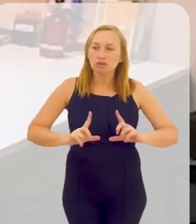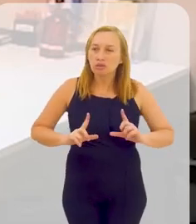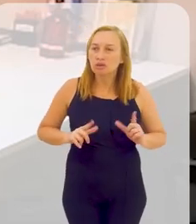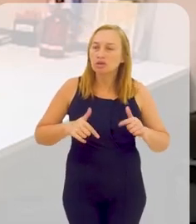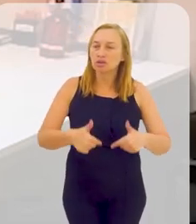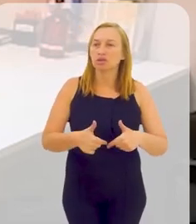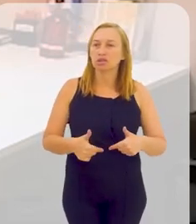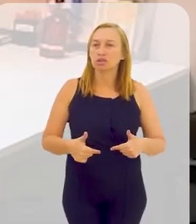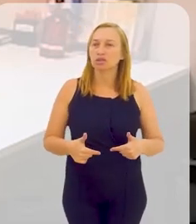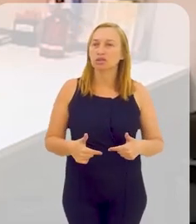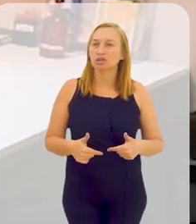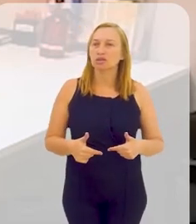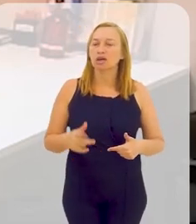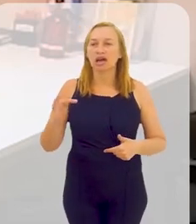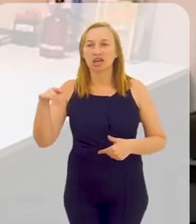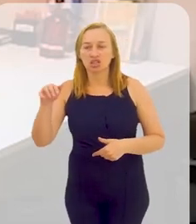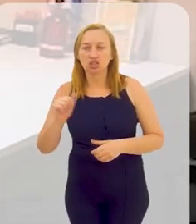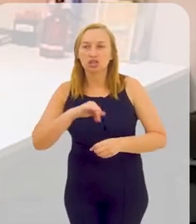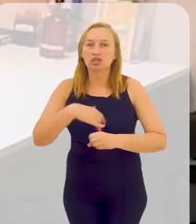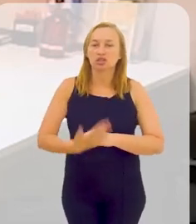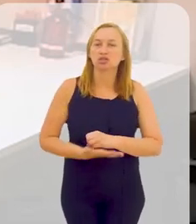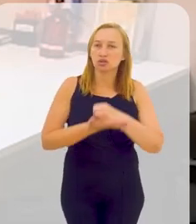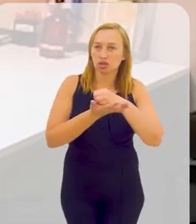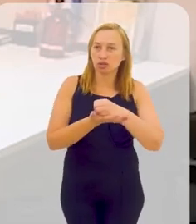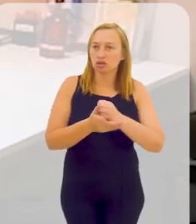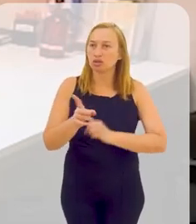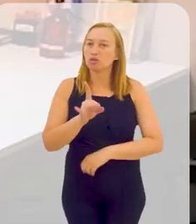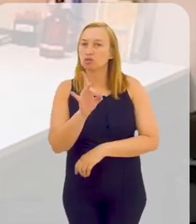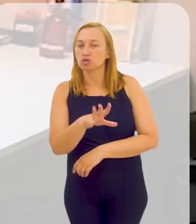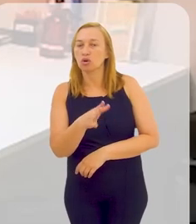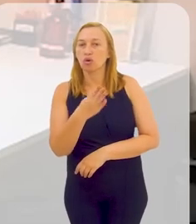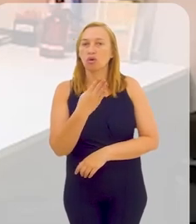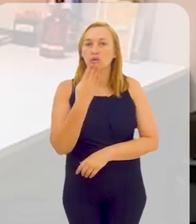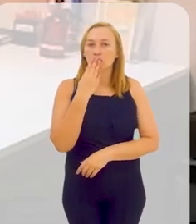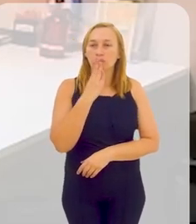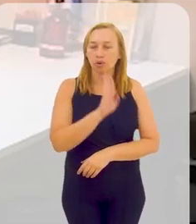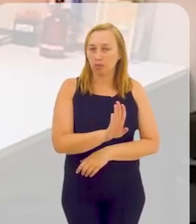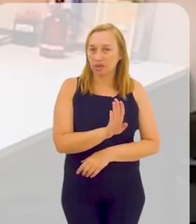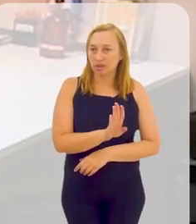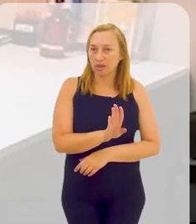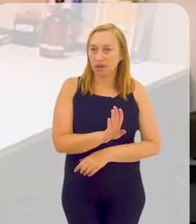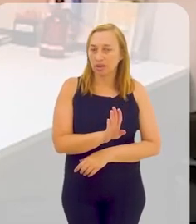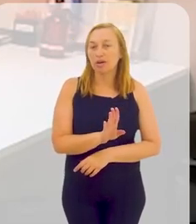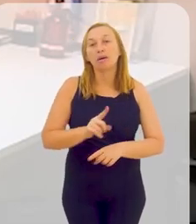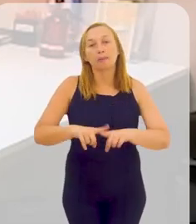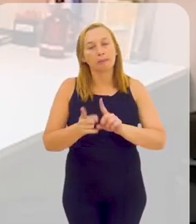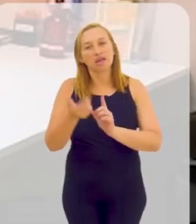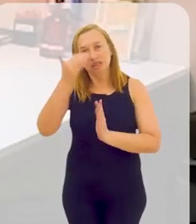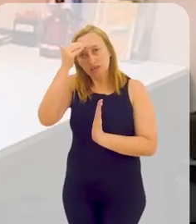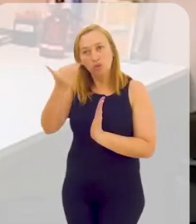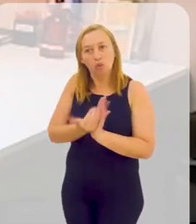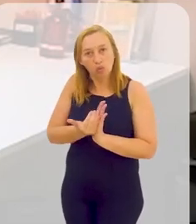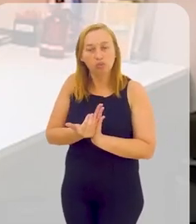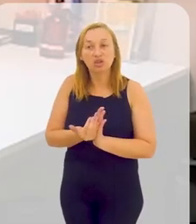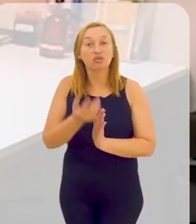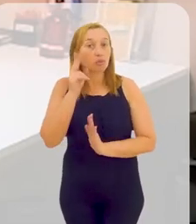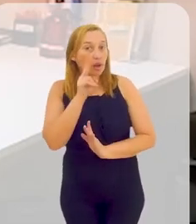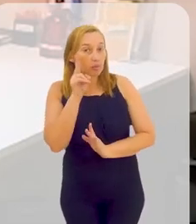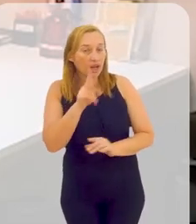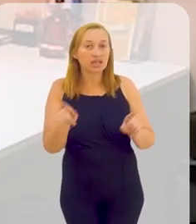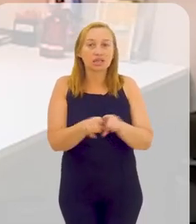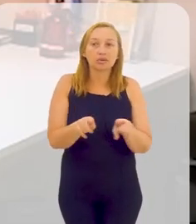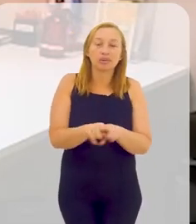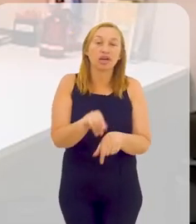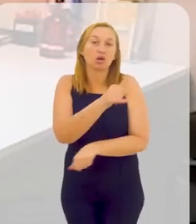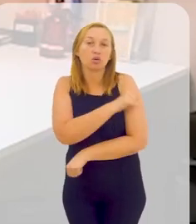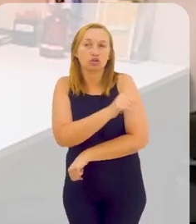ações para agenda da sustentabilidade não só promessas para agenda da sustentabilidade e